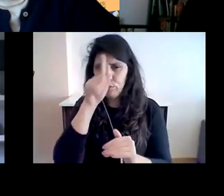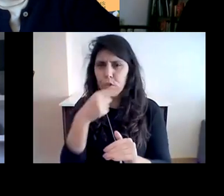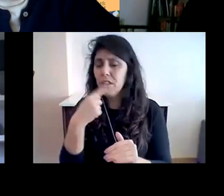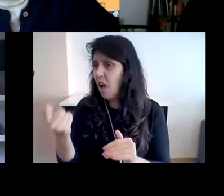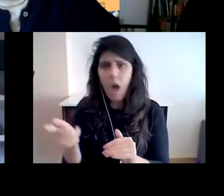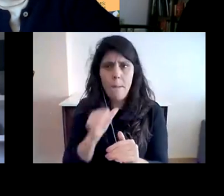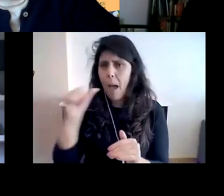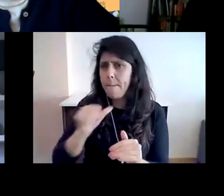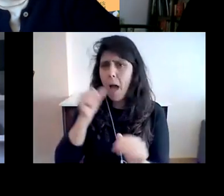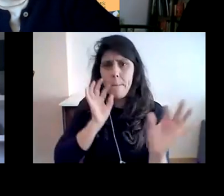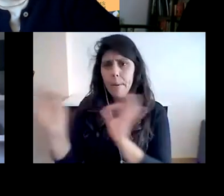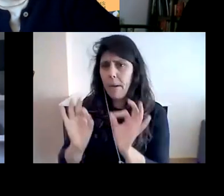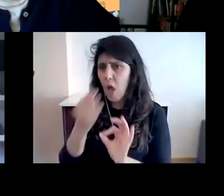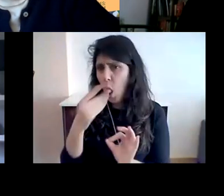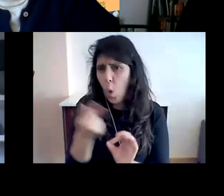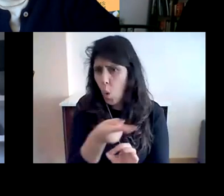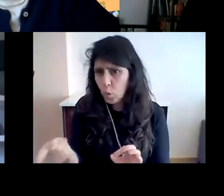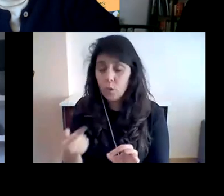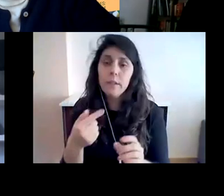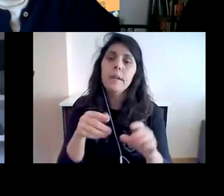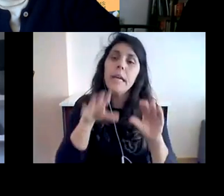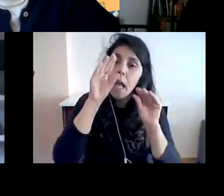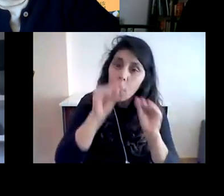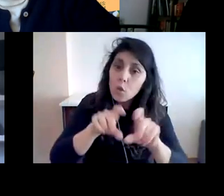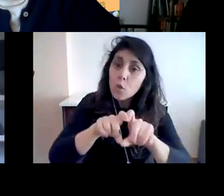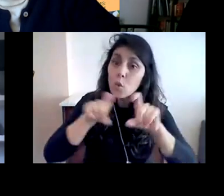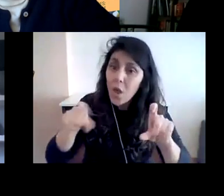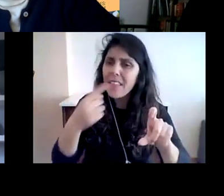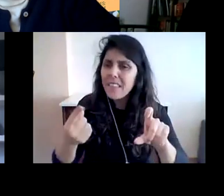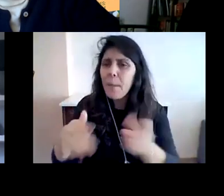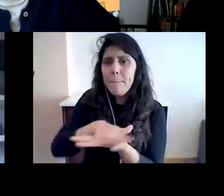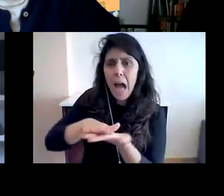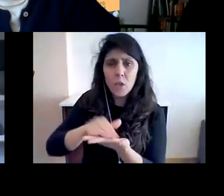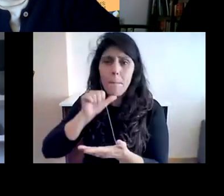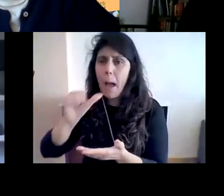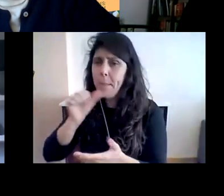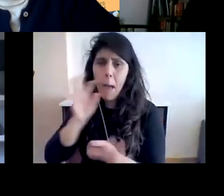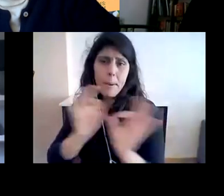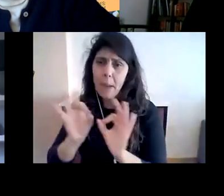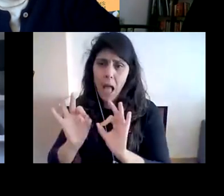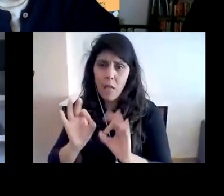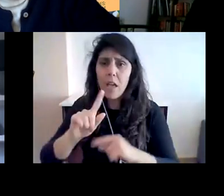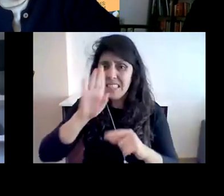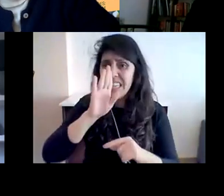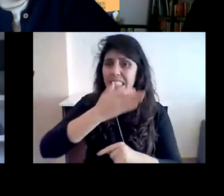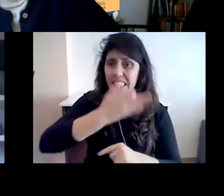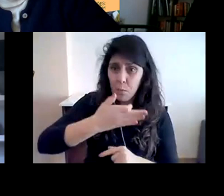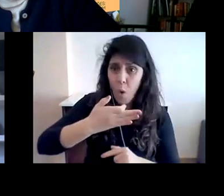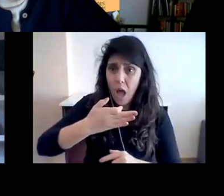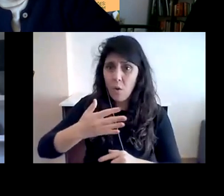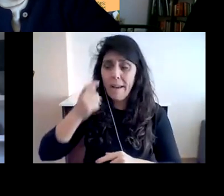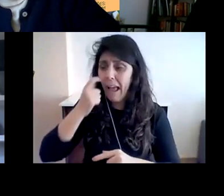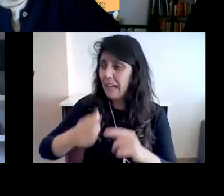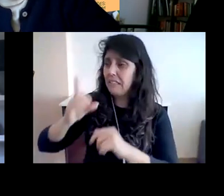ensino superior. Mas os secundários dizem que não são preparados para os alunos que vêm do básico. E os do sétimo ano dizem que não são preparados para os que vêm do sexto.